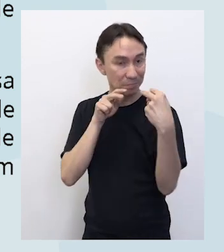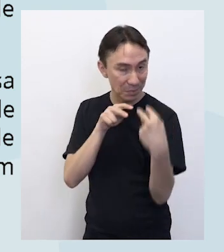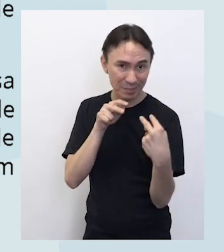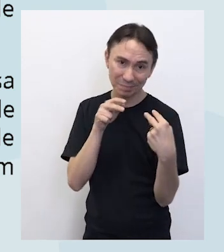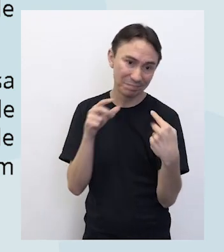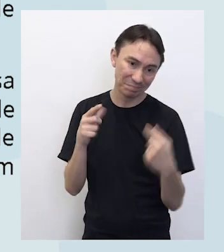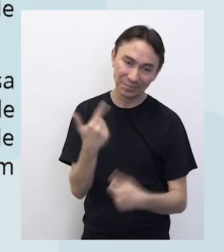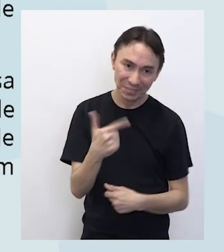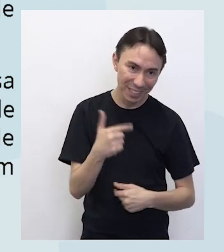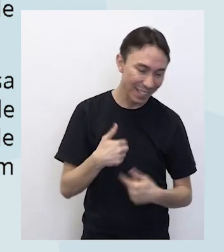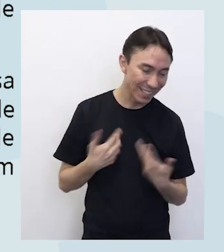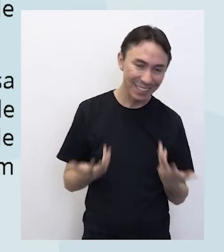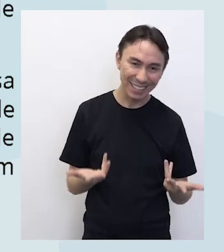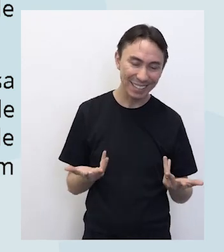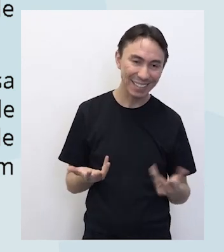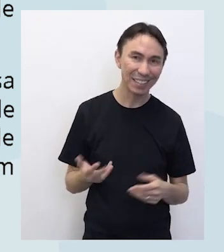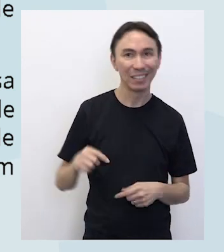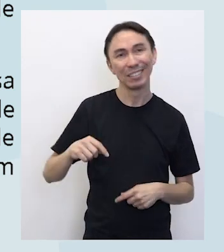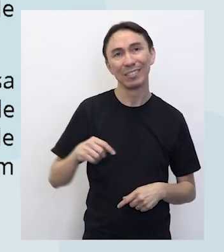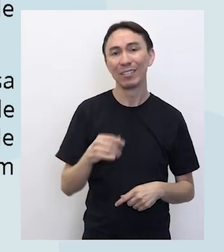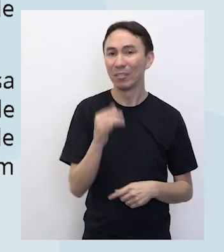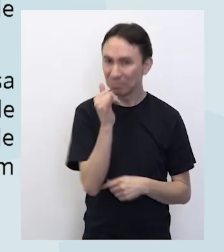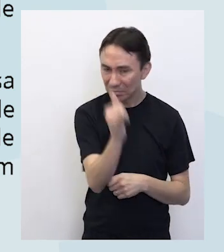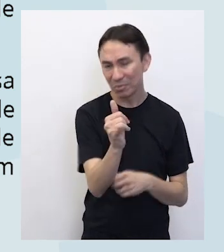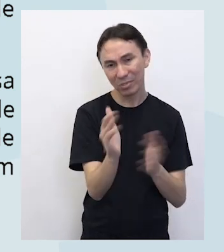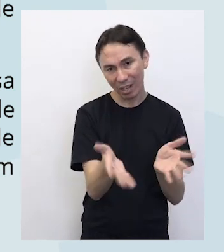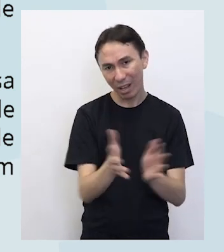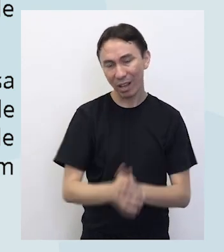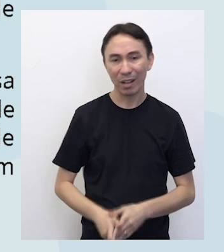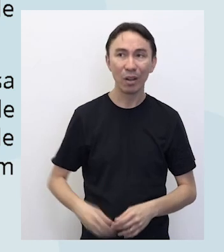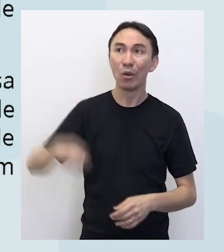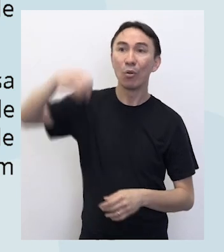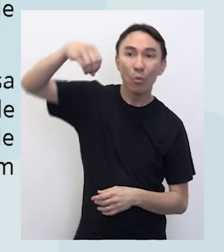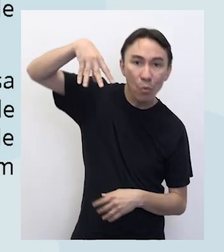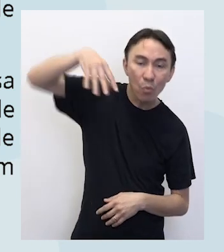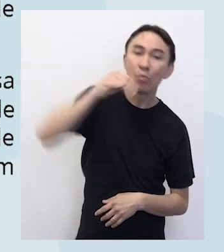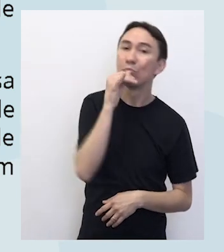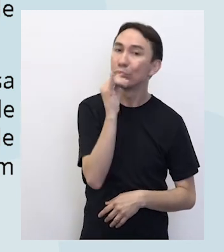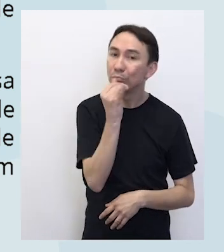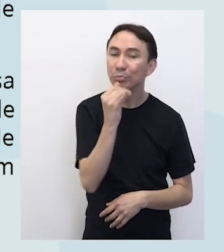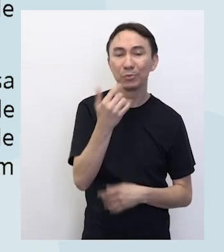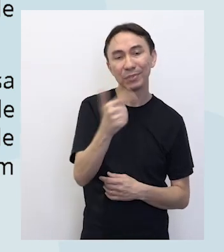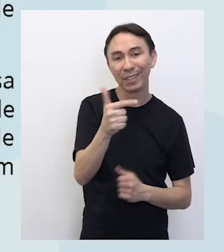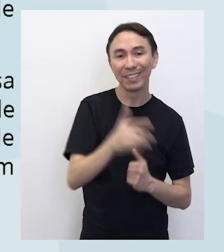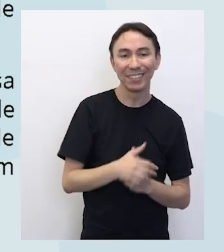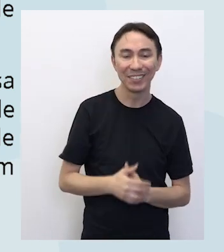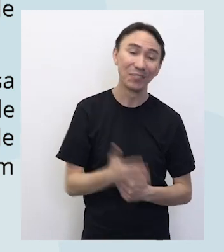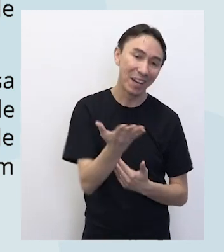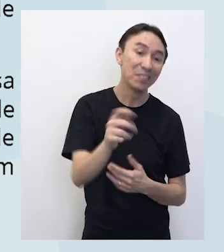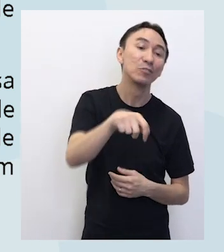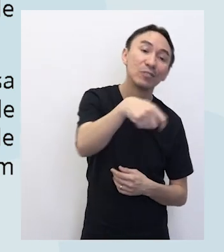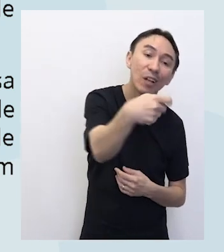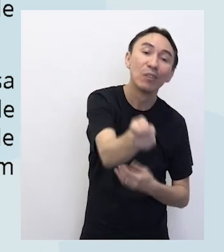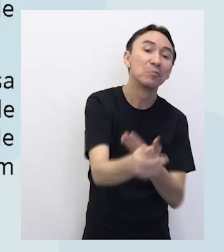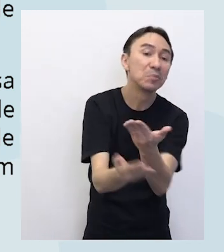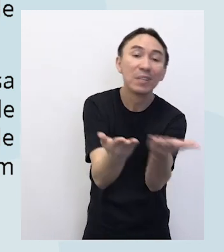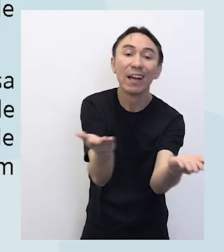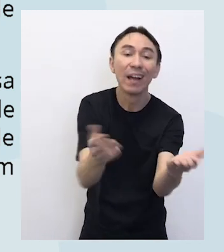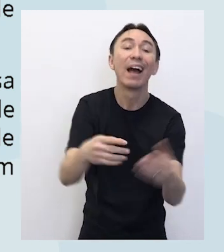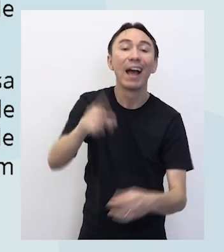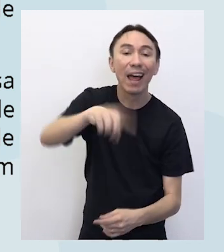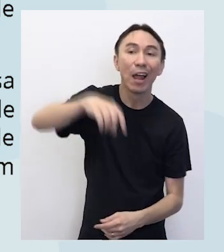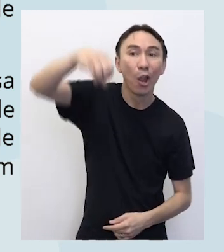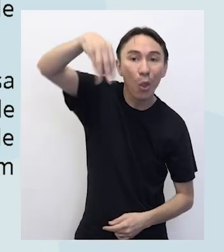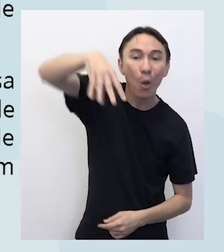falou, estamos sem luz aqui, mas a luz somos nós, a luz são vocês. A gente aguarda vocês.